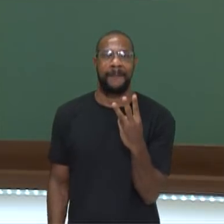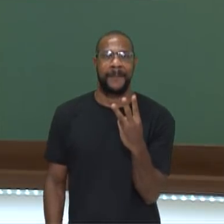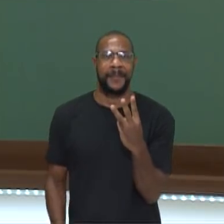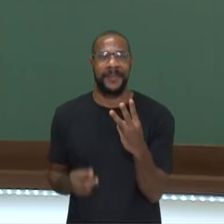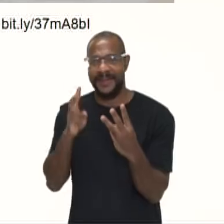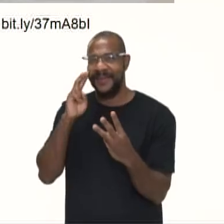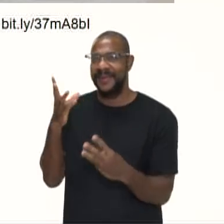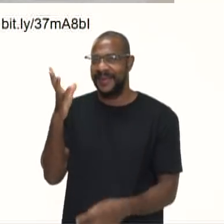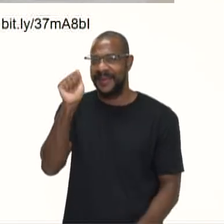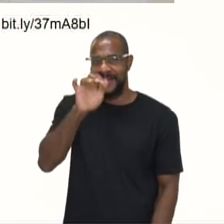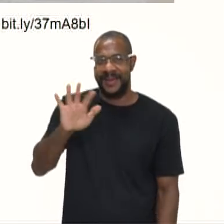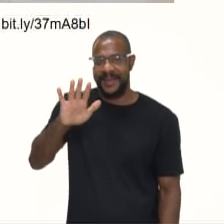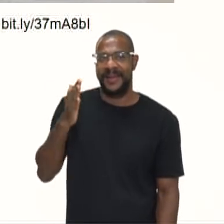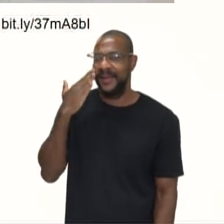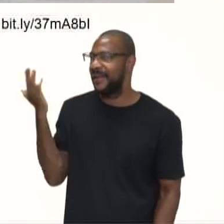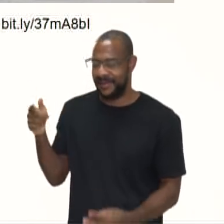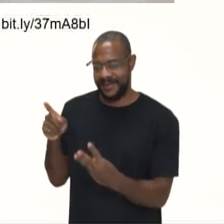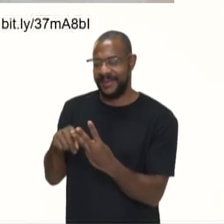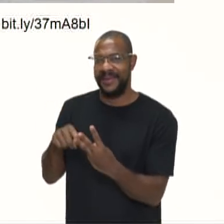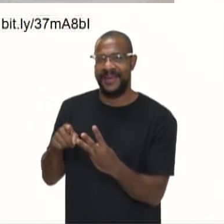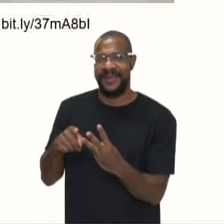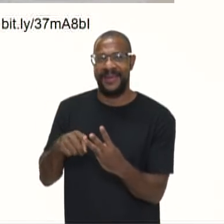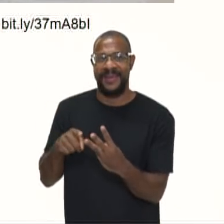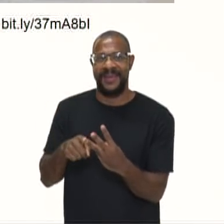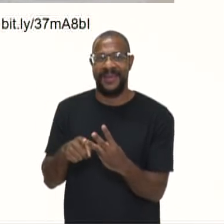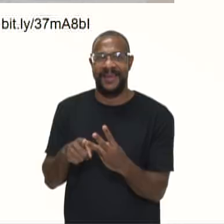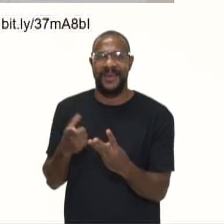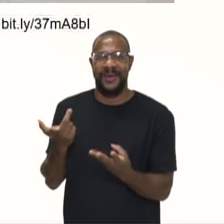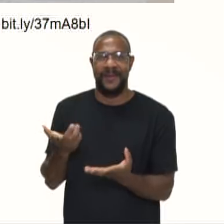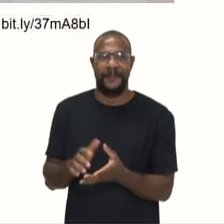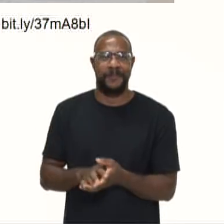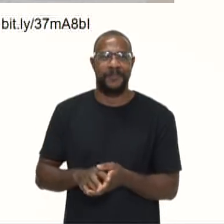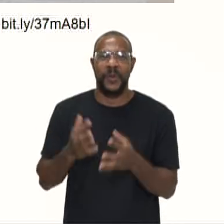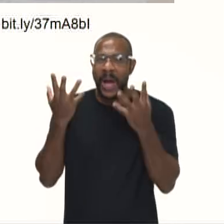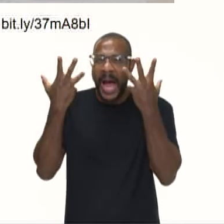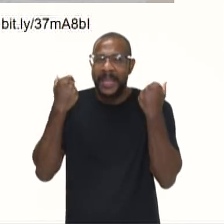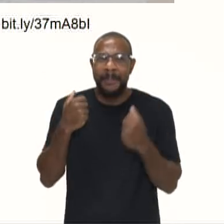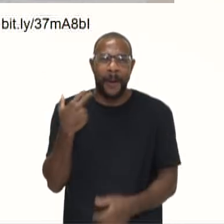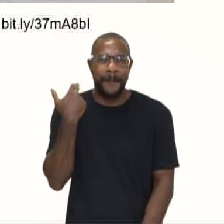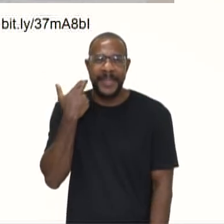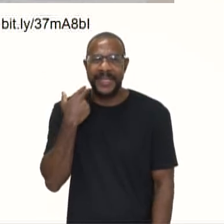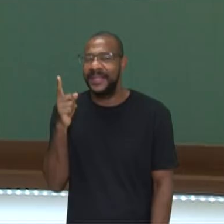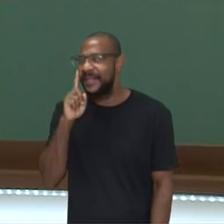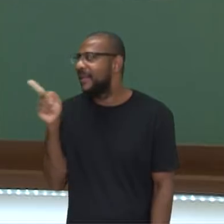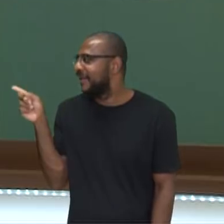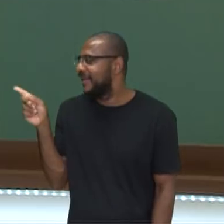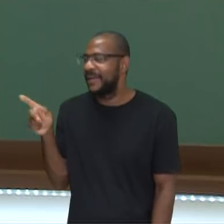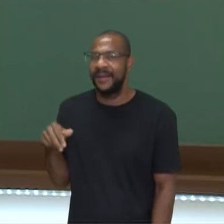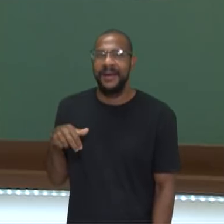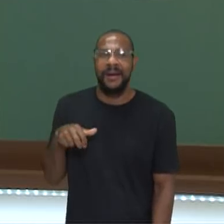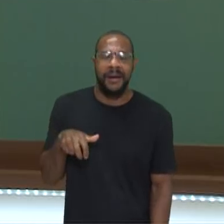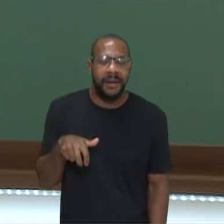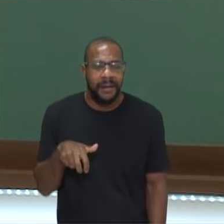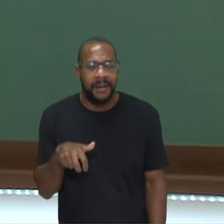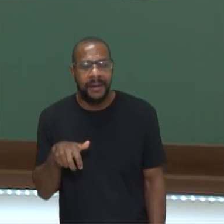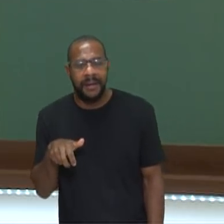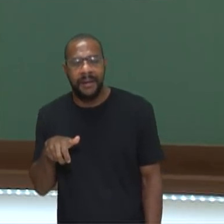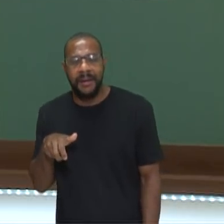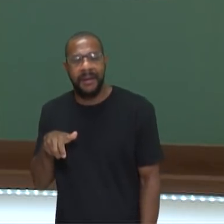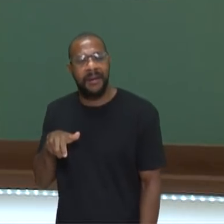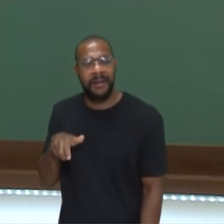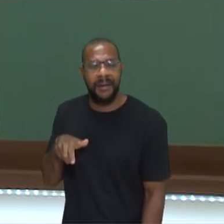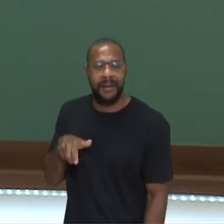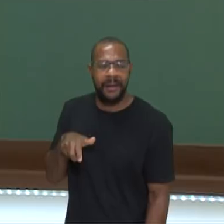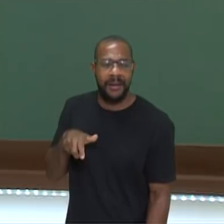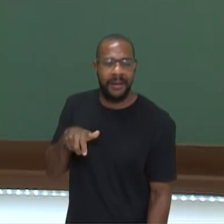na imagem, né, uma preguiça se movimentando, né? Talvez você já tenha visto algum vídeo. A preguiça, ao se